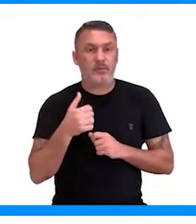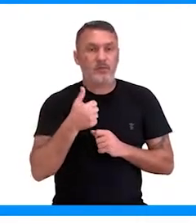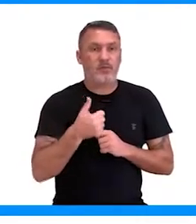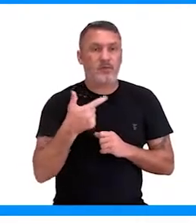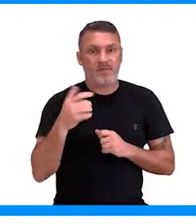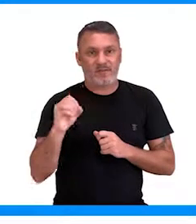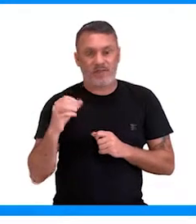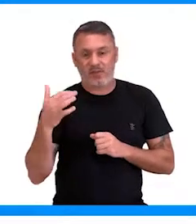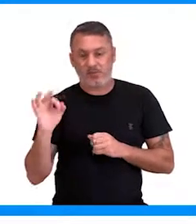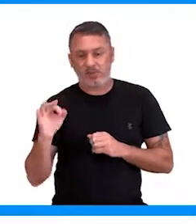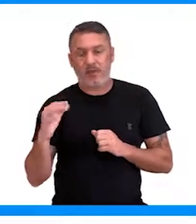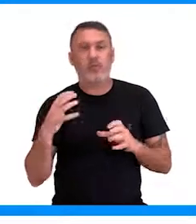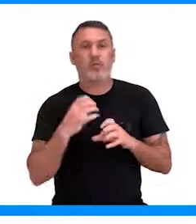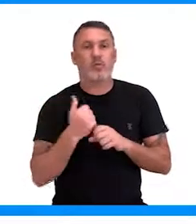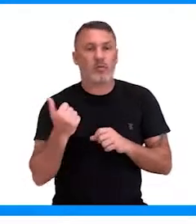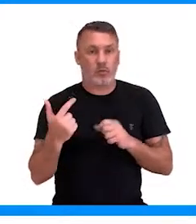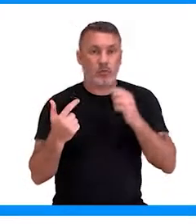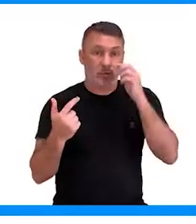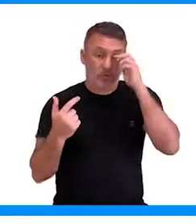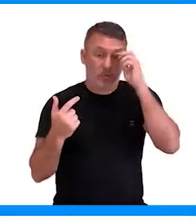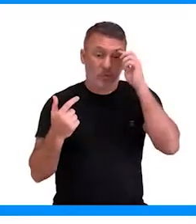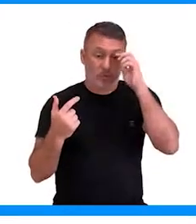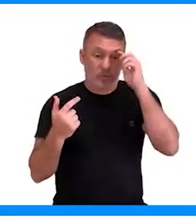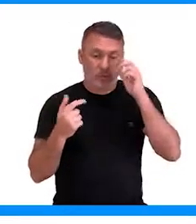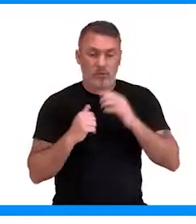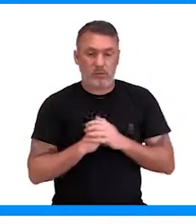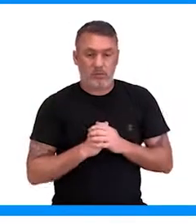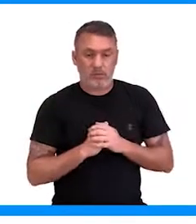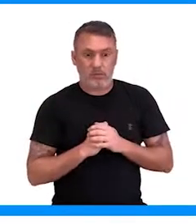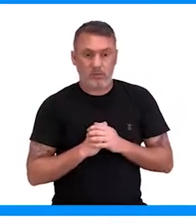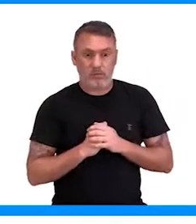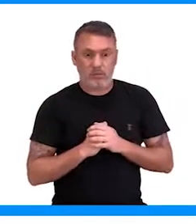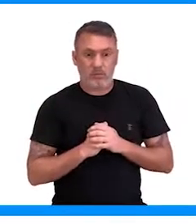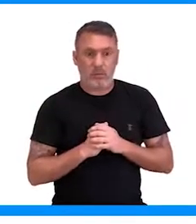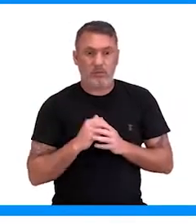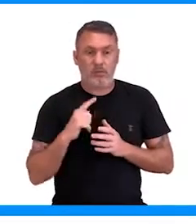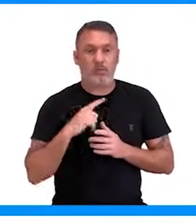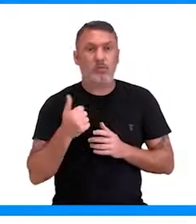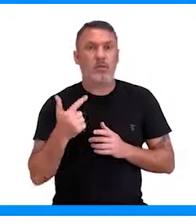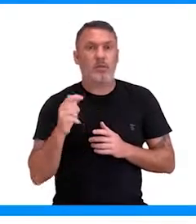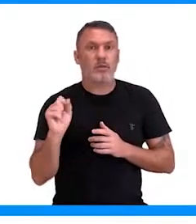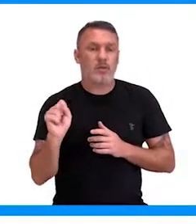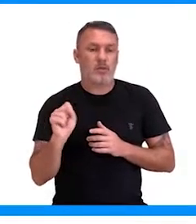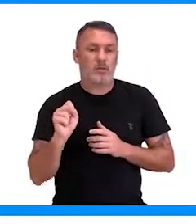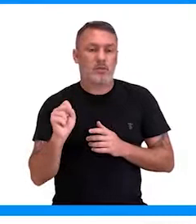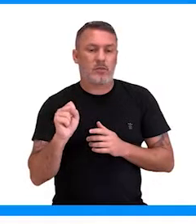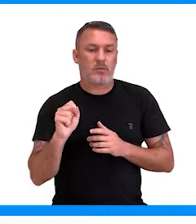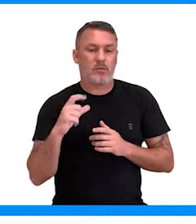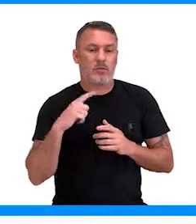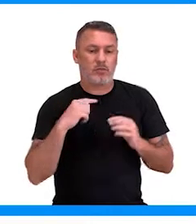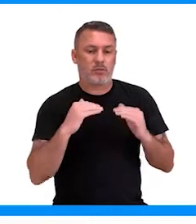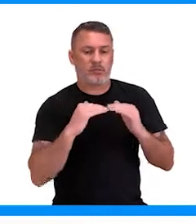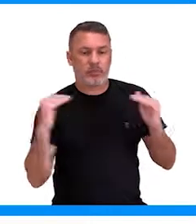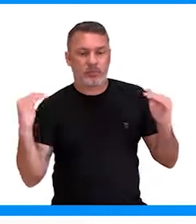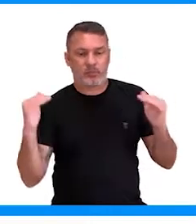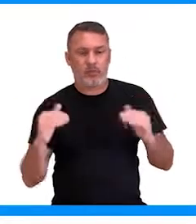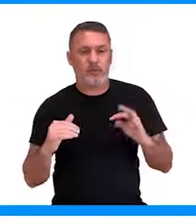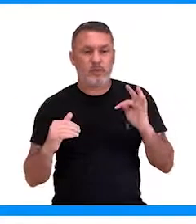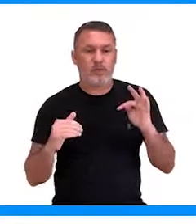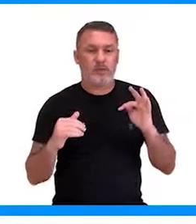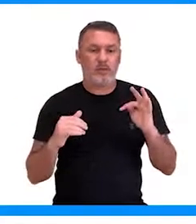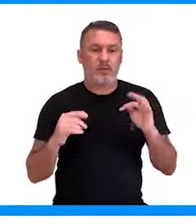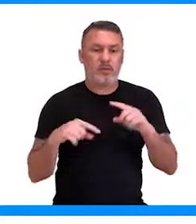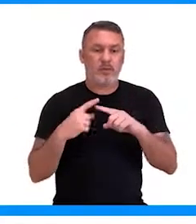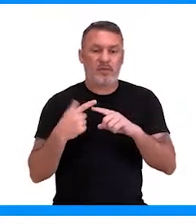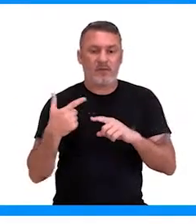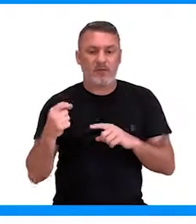10. 120 sobre 10 vai dar 12. Então, em 12 segundos ele passa por essa posição. E